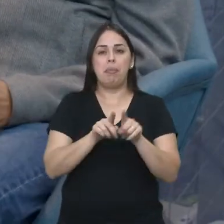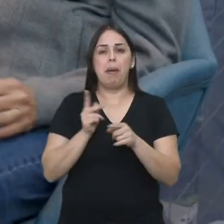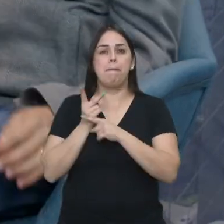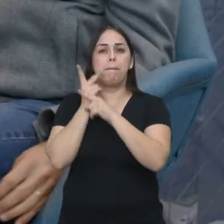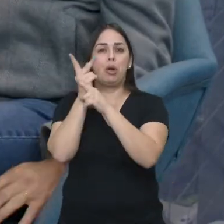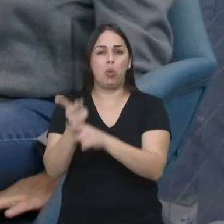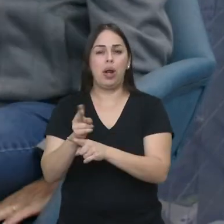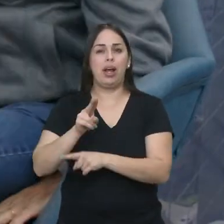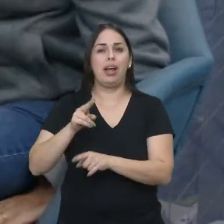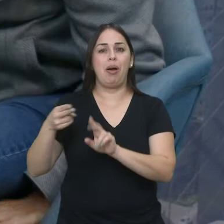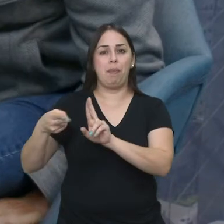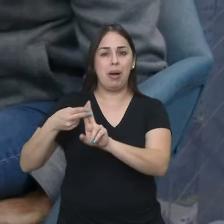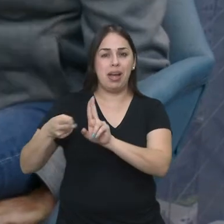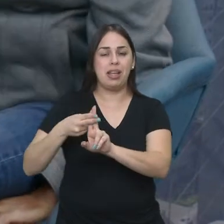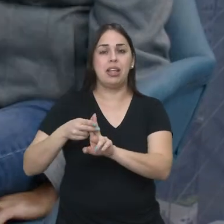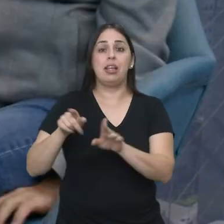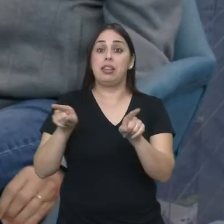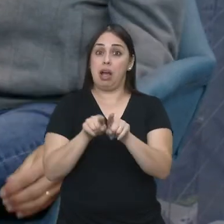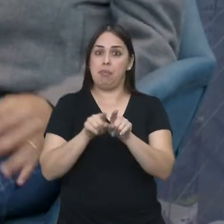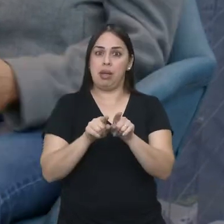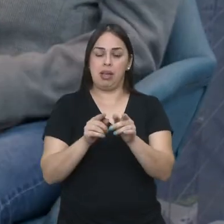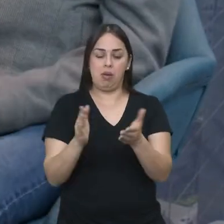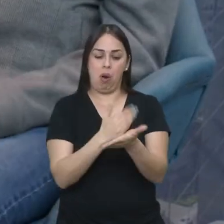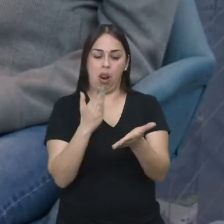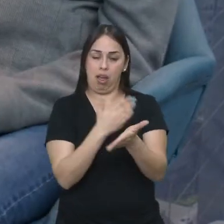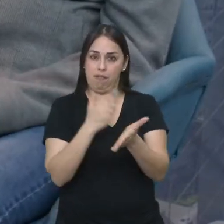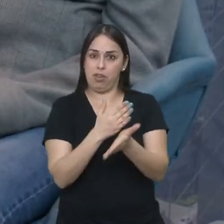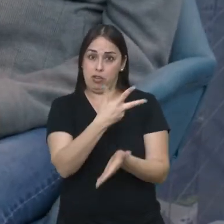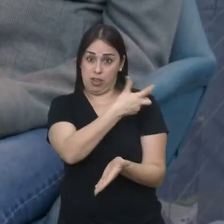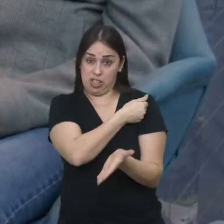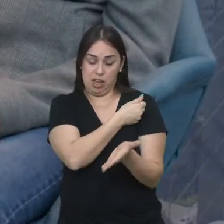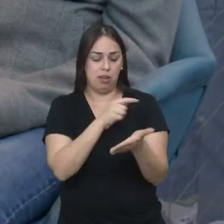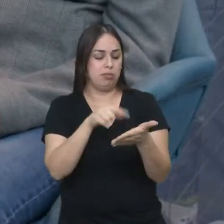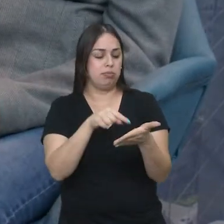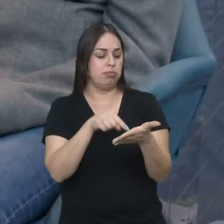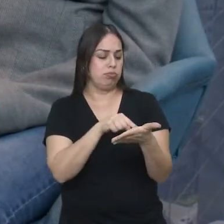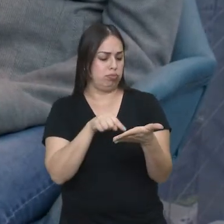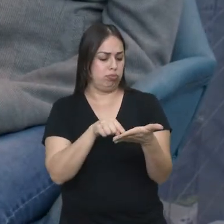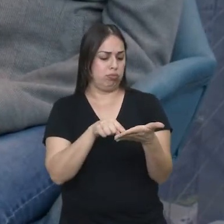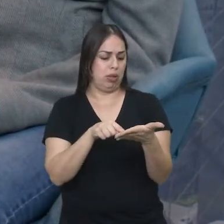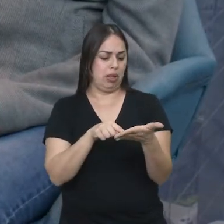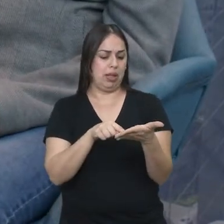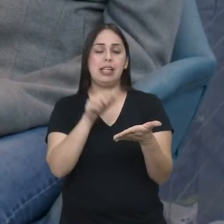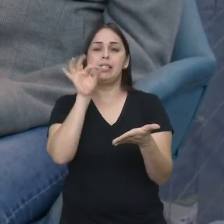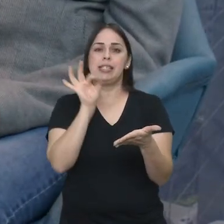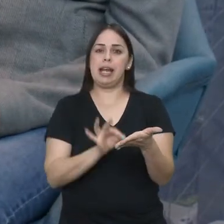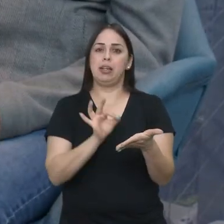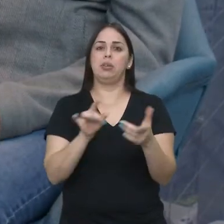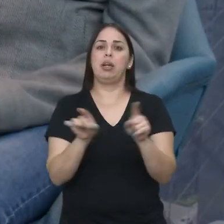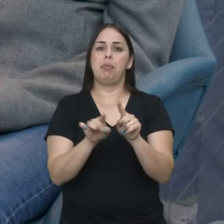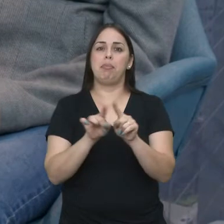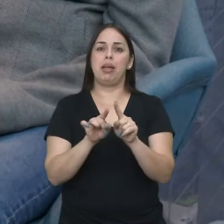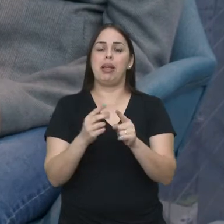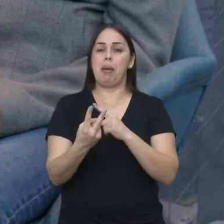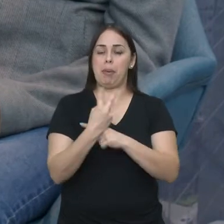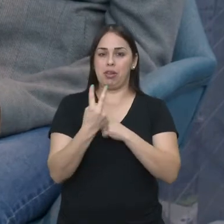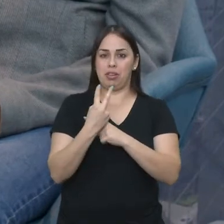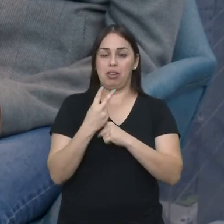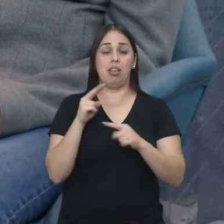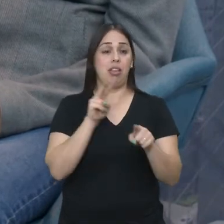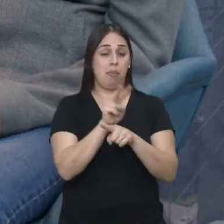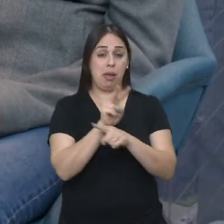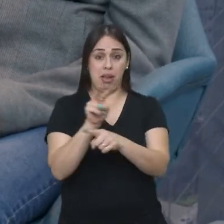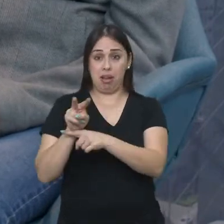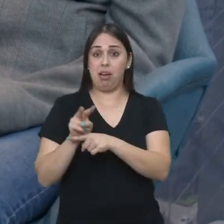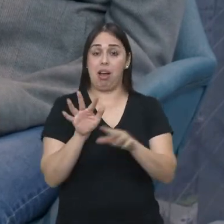saúde, atualizar a sua caderneta de vacinação, que você não só está protegendo a você, como as outras pessoas à sua volta, aquele familiar seu